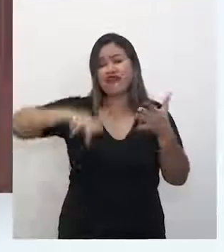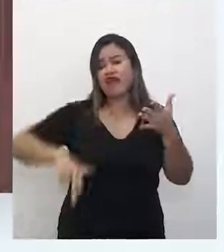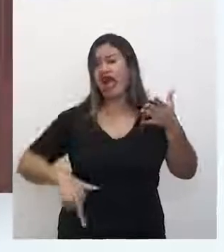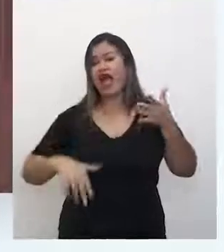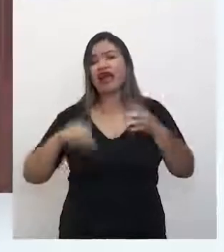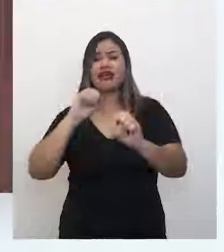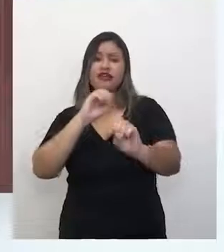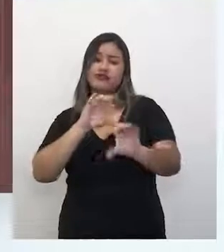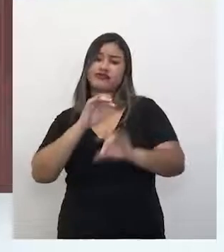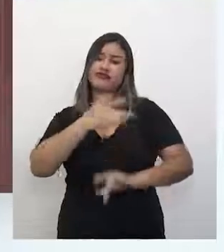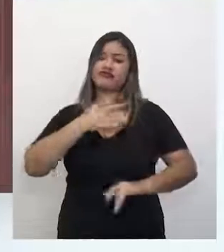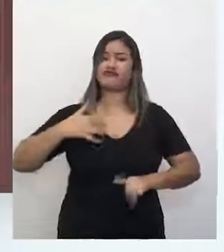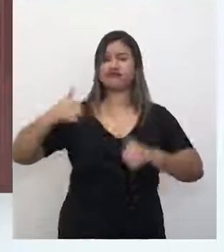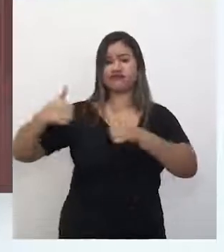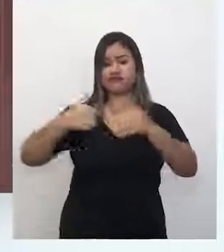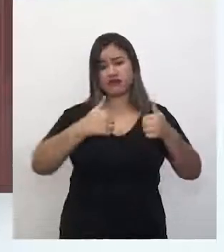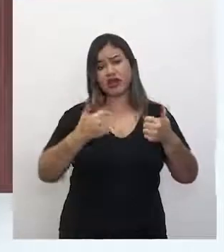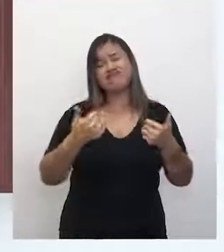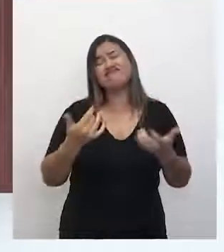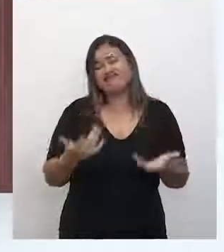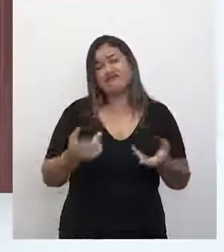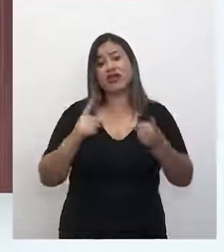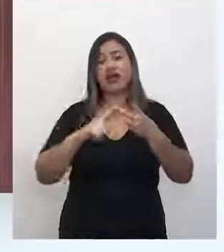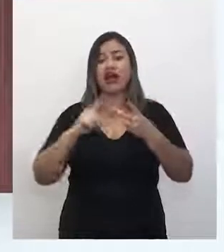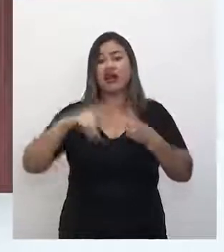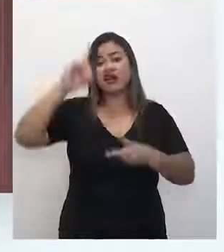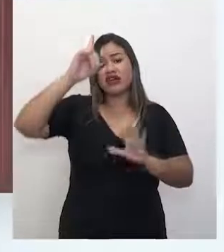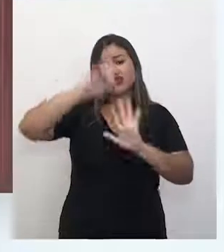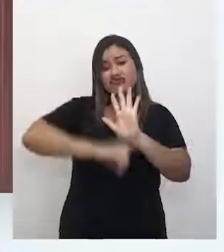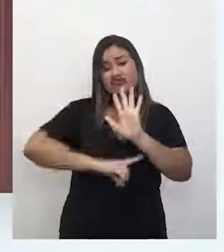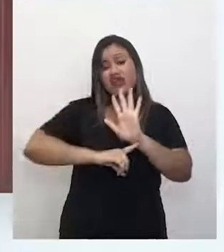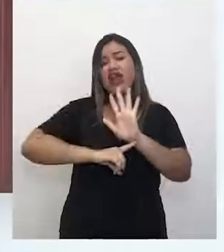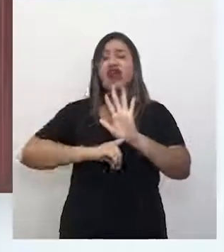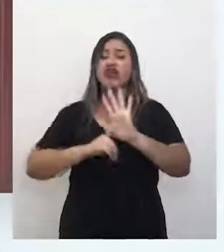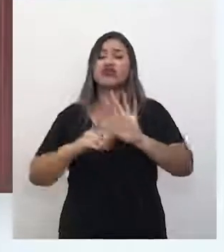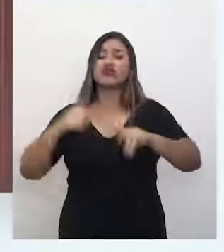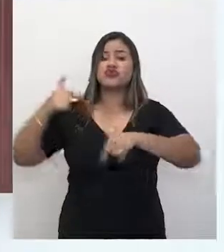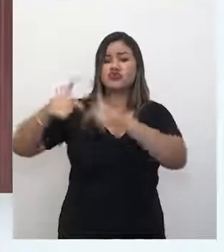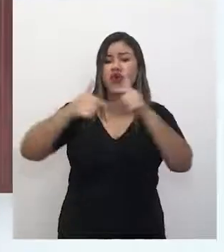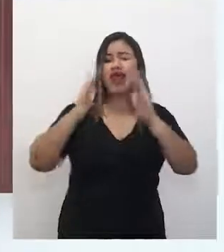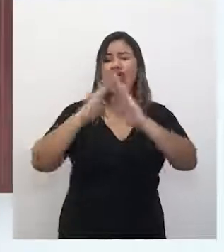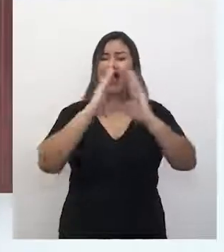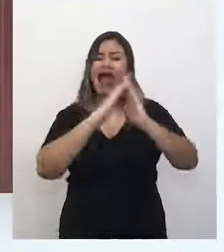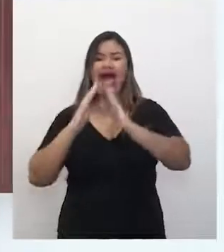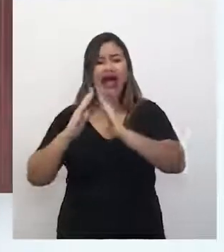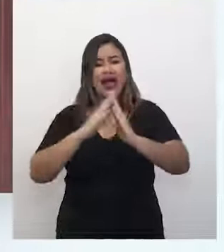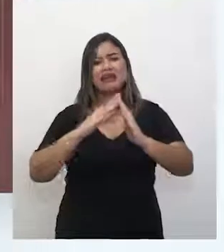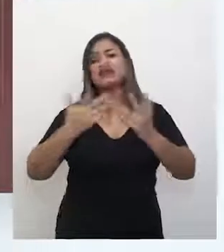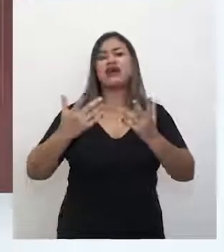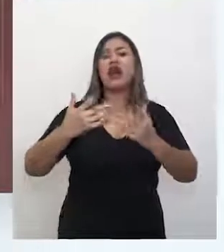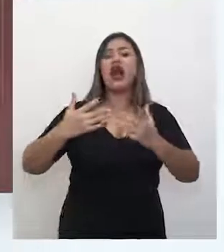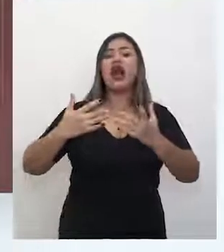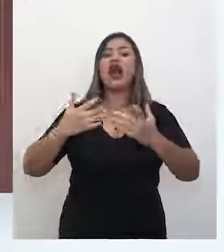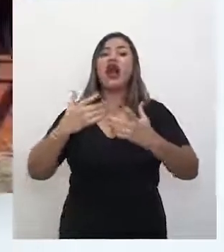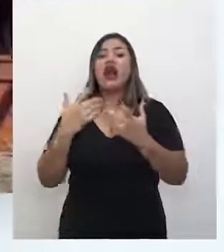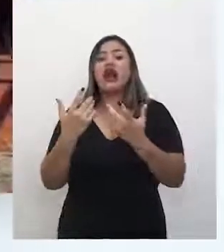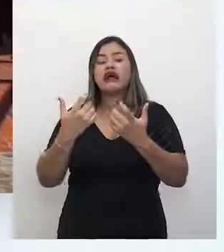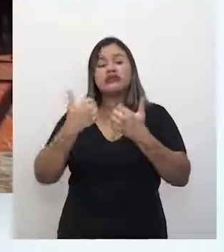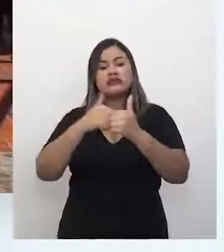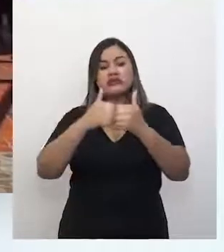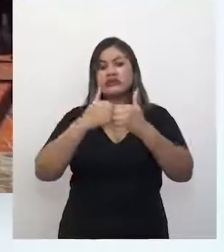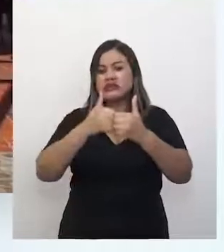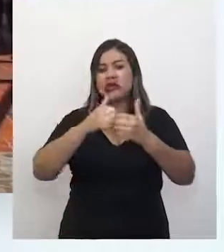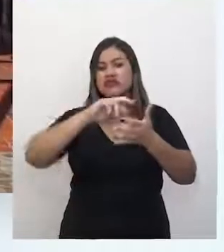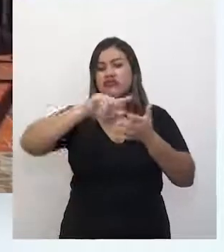educação e saúde de qualidade, direito à propriedade, trabalho, moradia, transporte, entre outras.